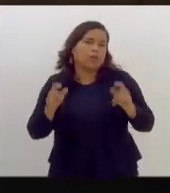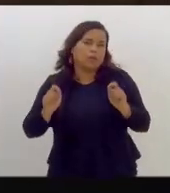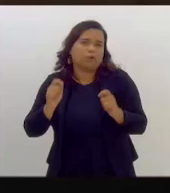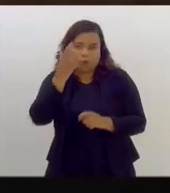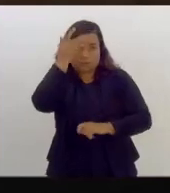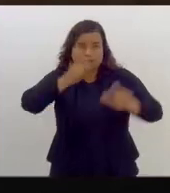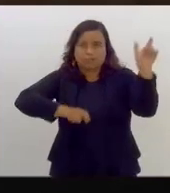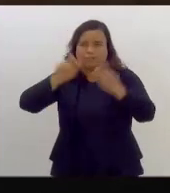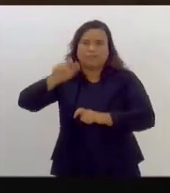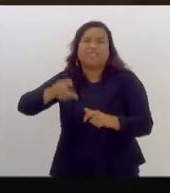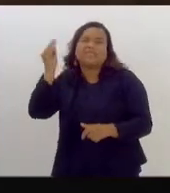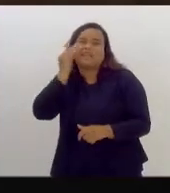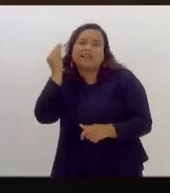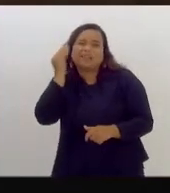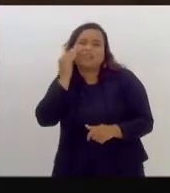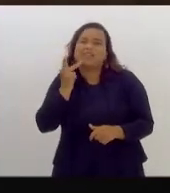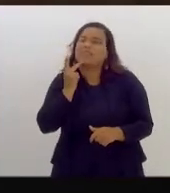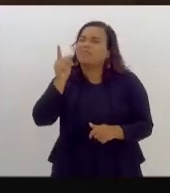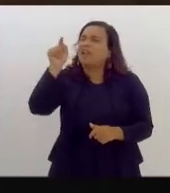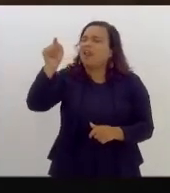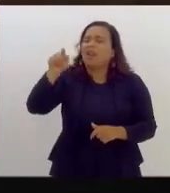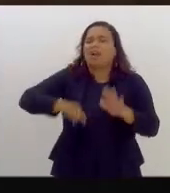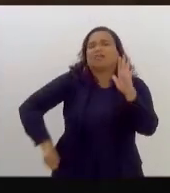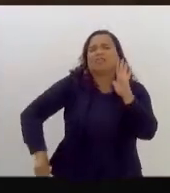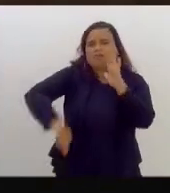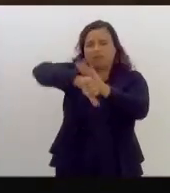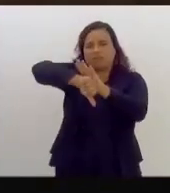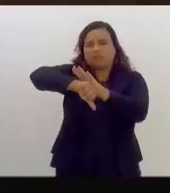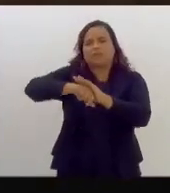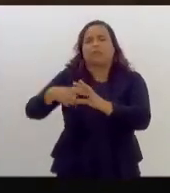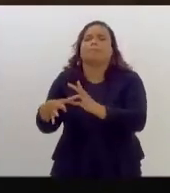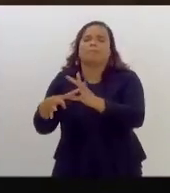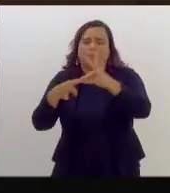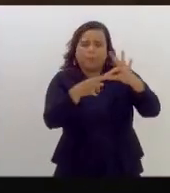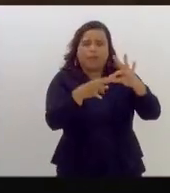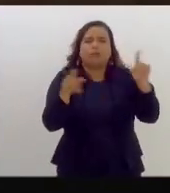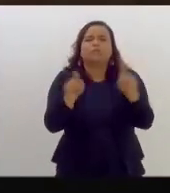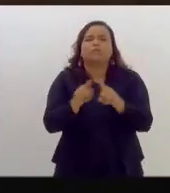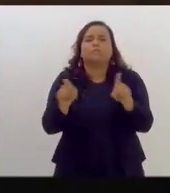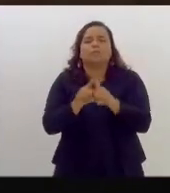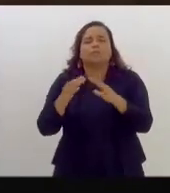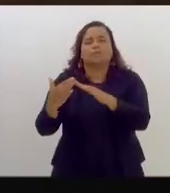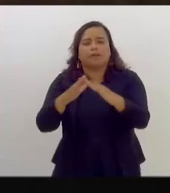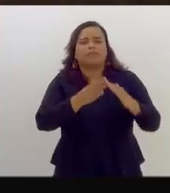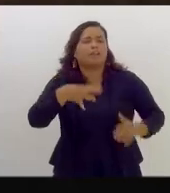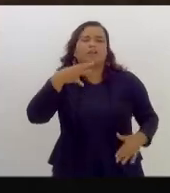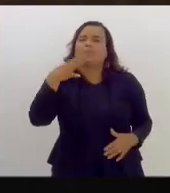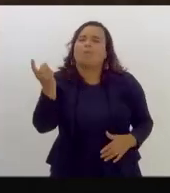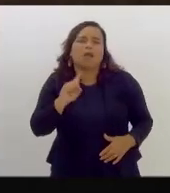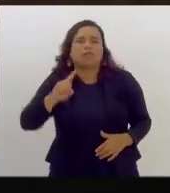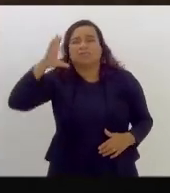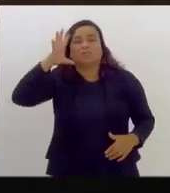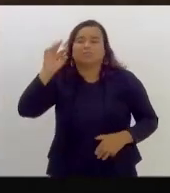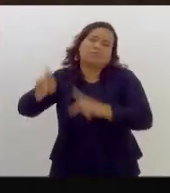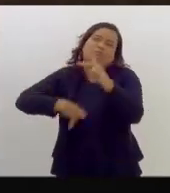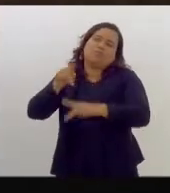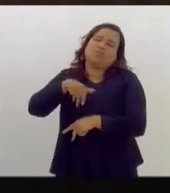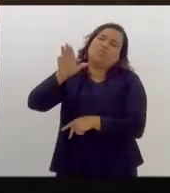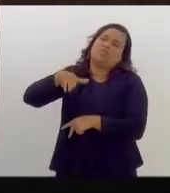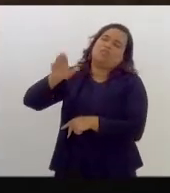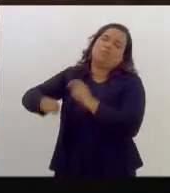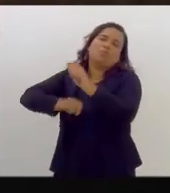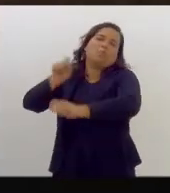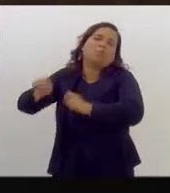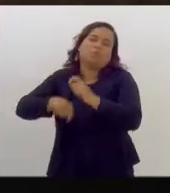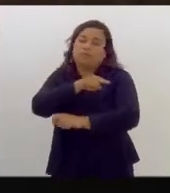aquelas que tentam criminalizar as favelas e periferias não conhecem a realidade dessa população. Uma